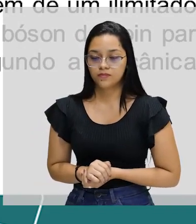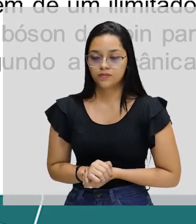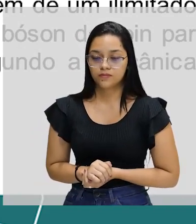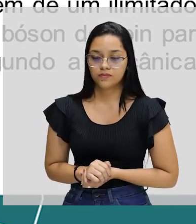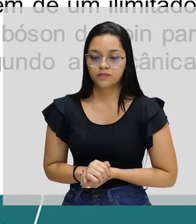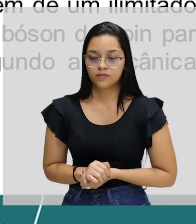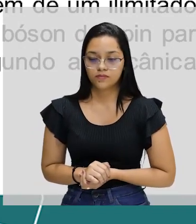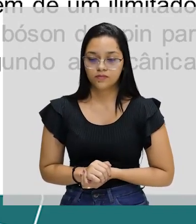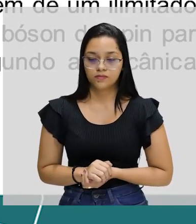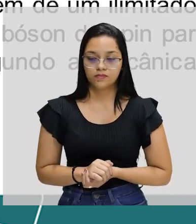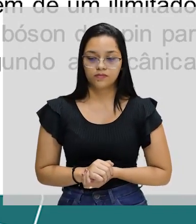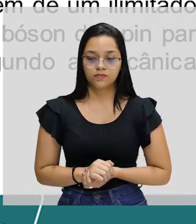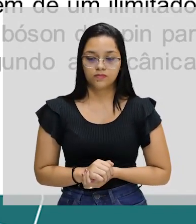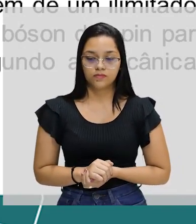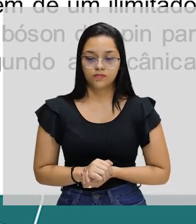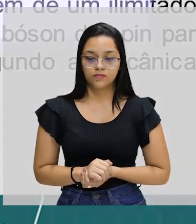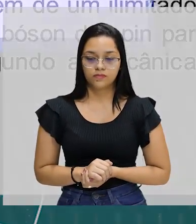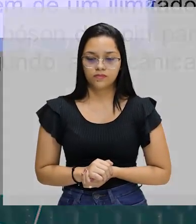modelos